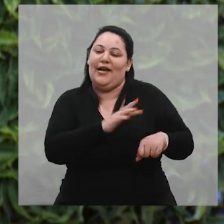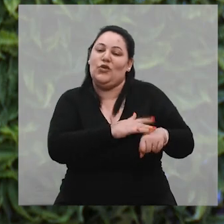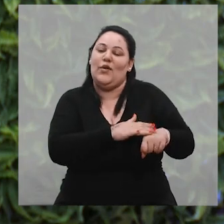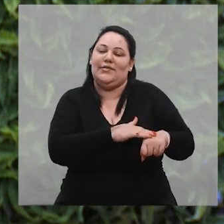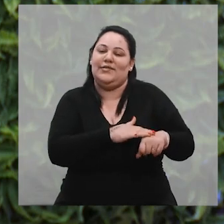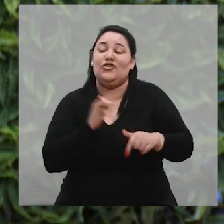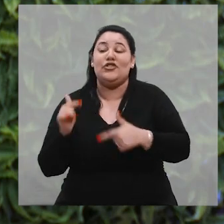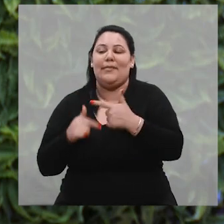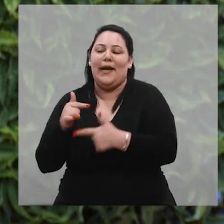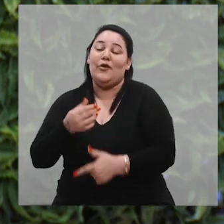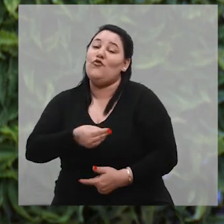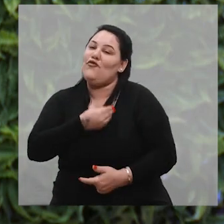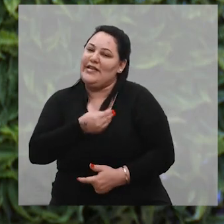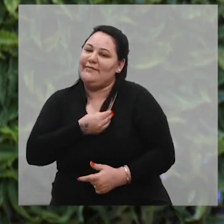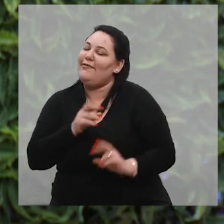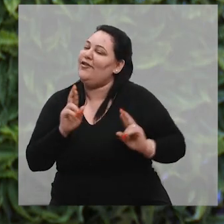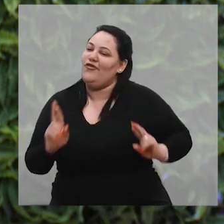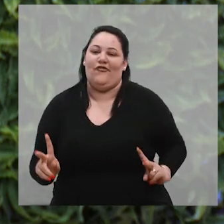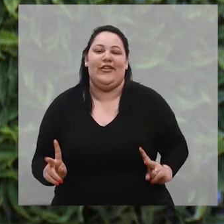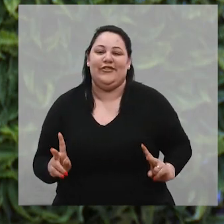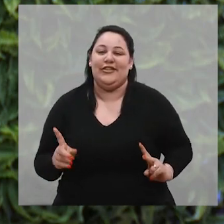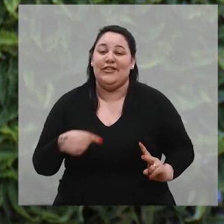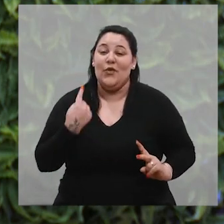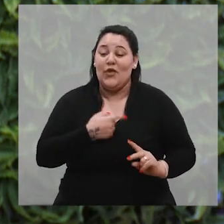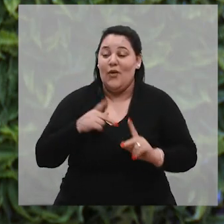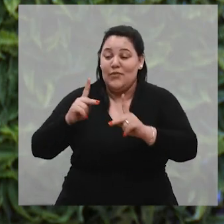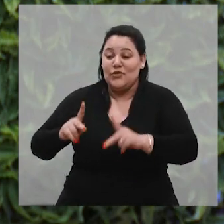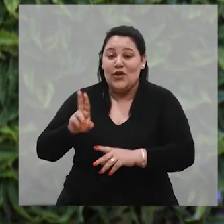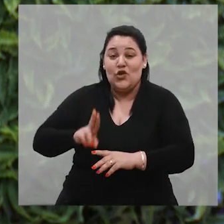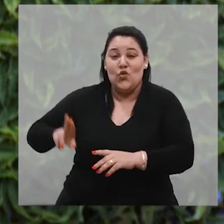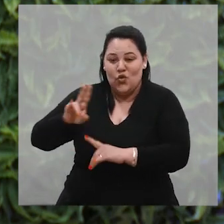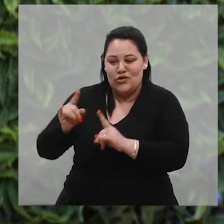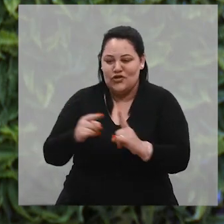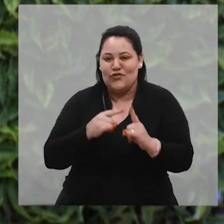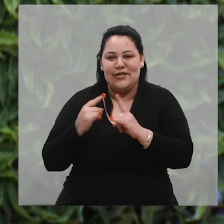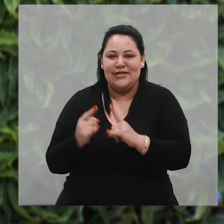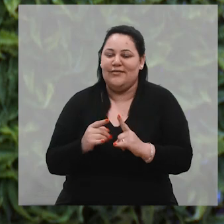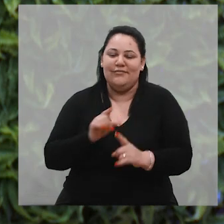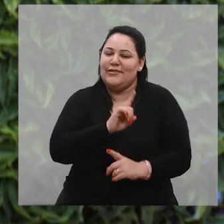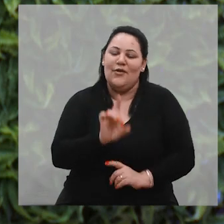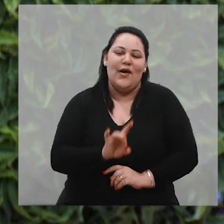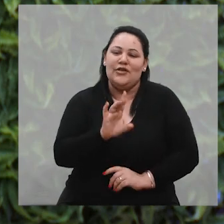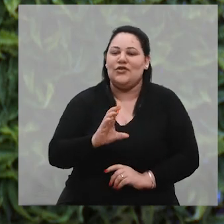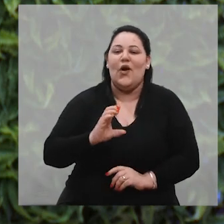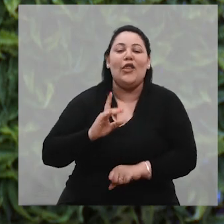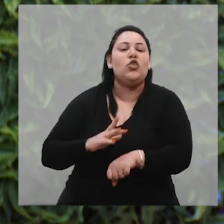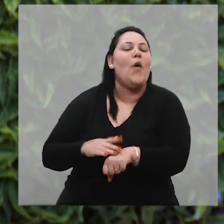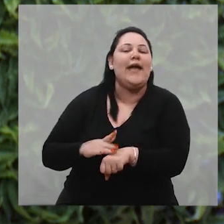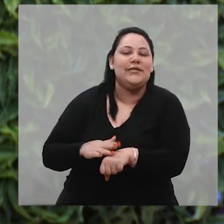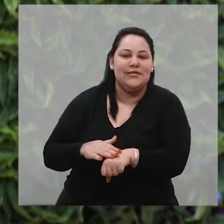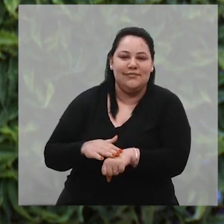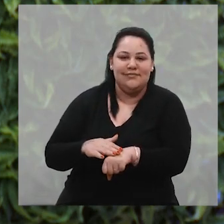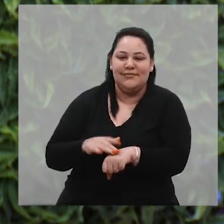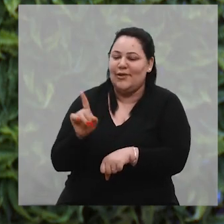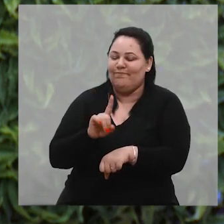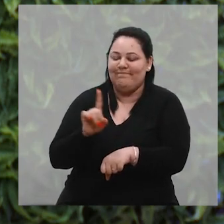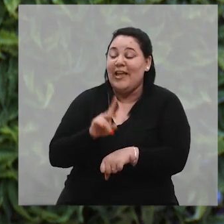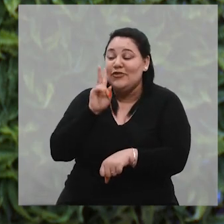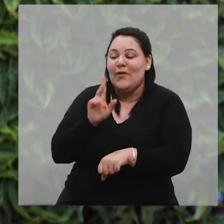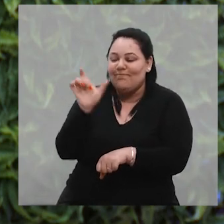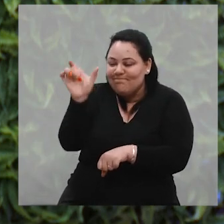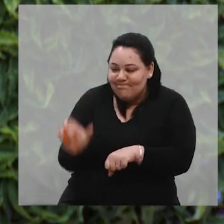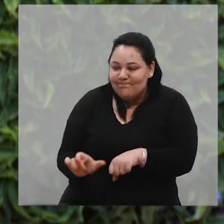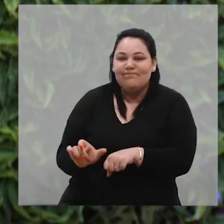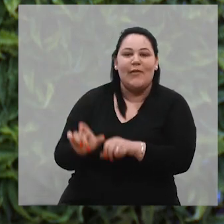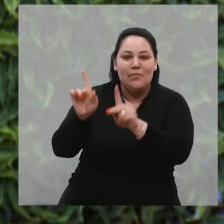gente trabalha com vidas, né? Então, o nosso usuário, ele é muito mais do que um CID, do que um diagnóstico. Então, a gente está